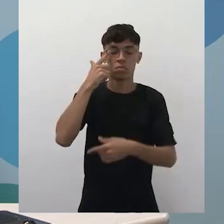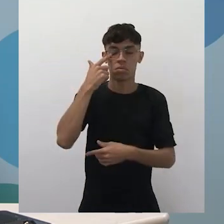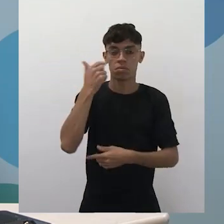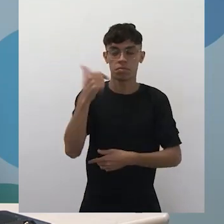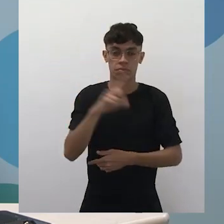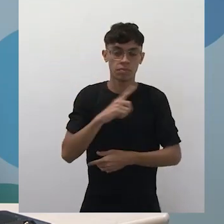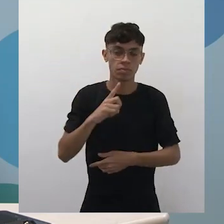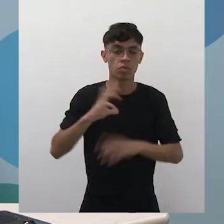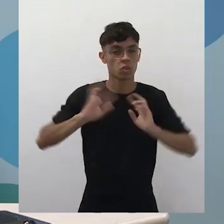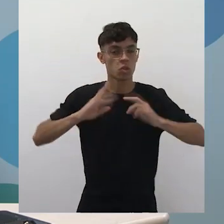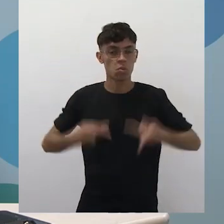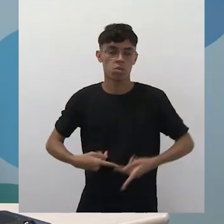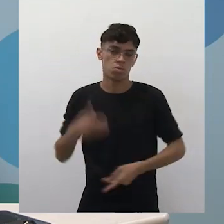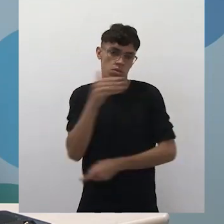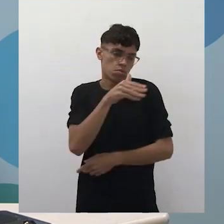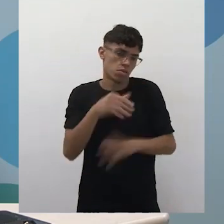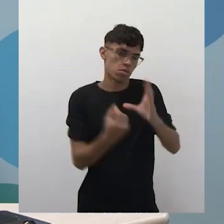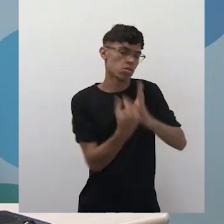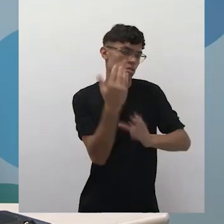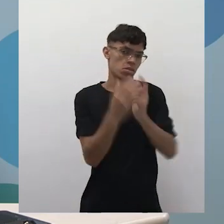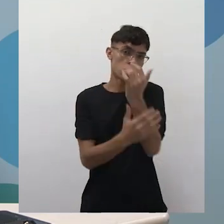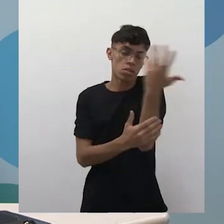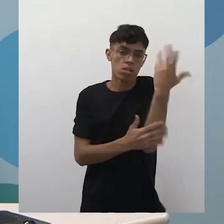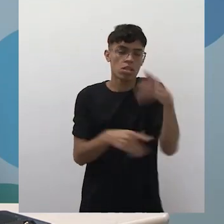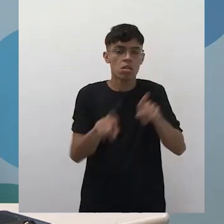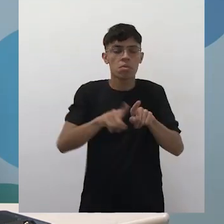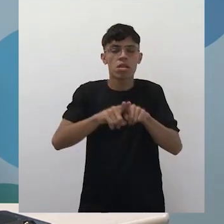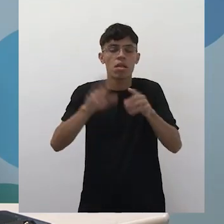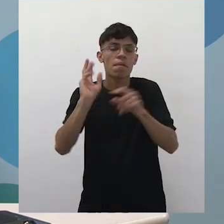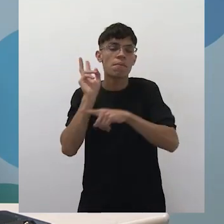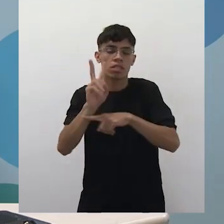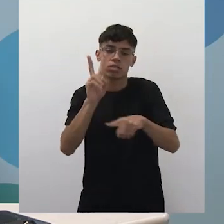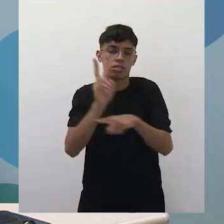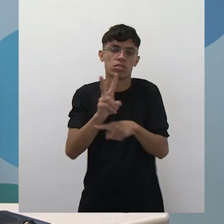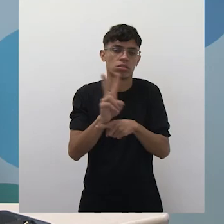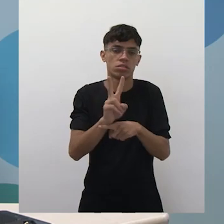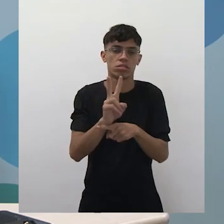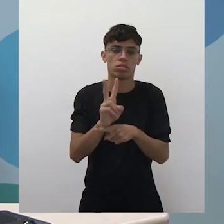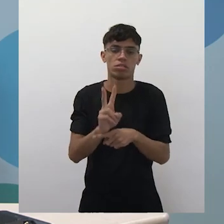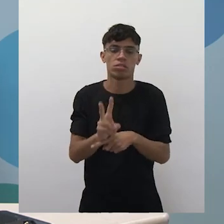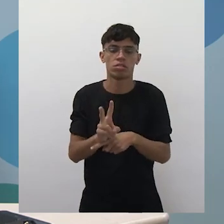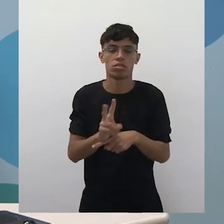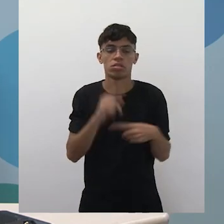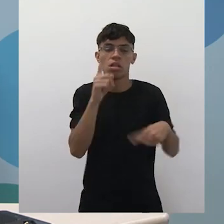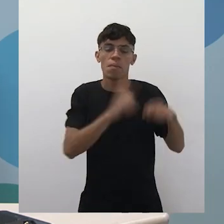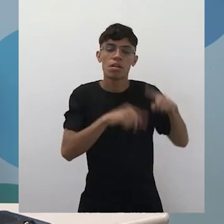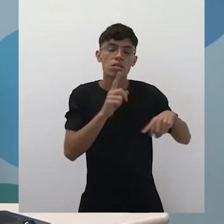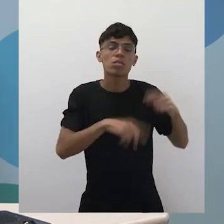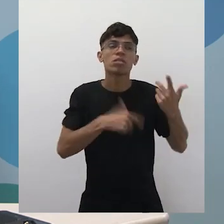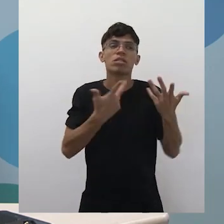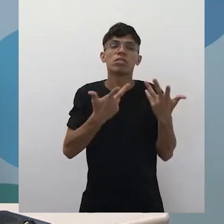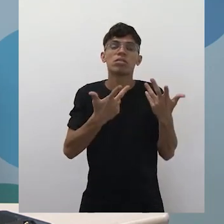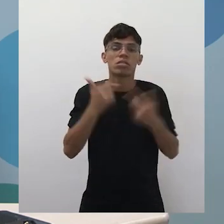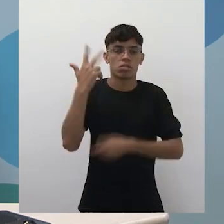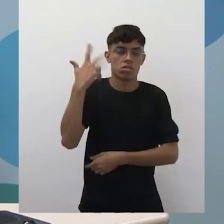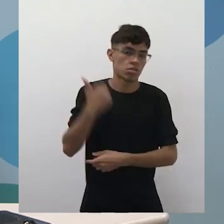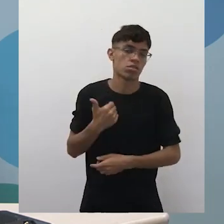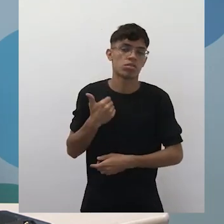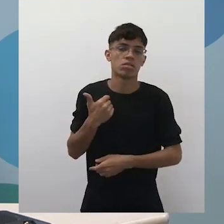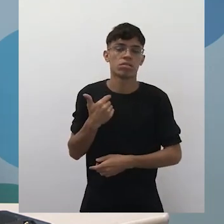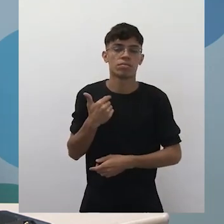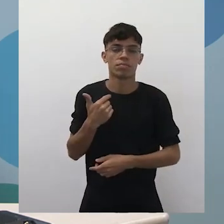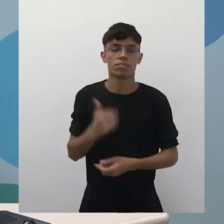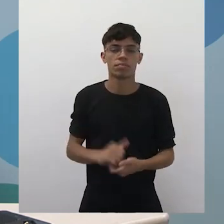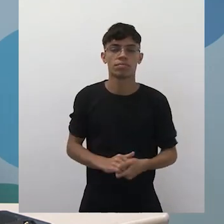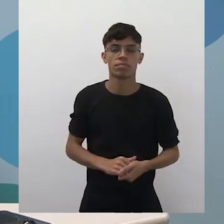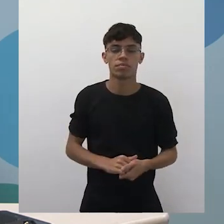natureza. Tá? No entanto, deve ter a consciência da articulação, da preservação de recursos naturais, na perspectiva do